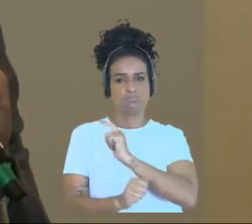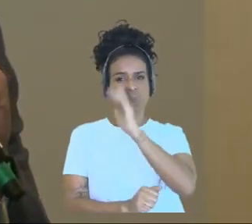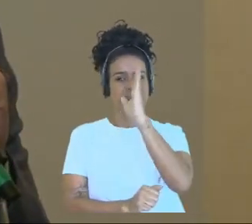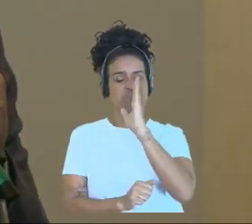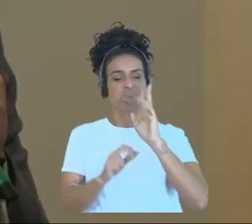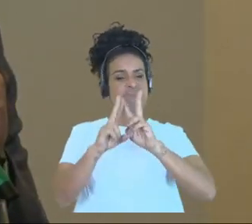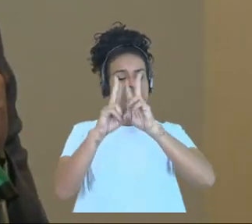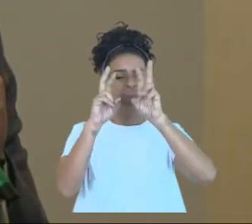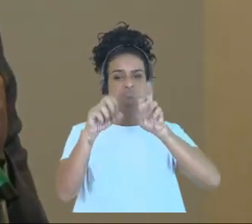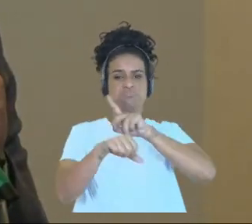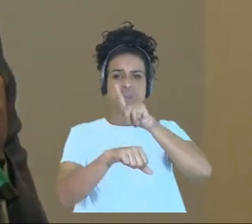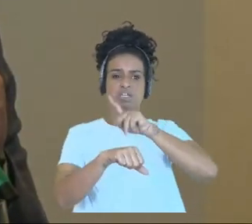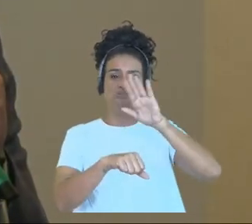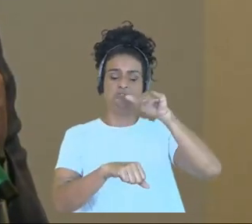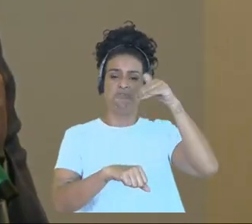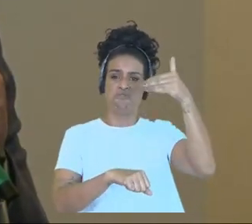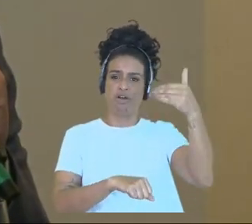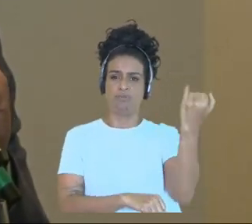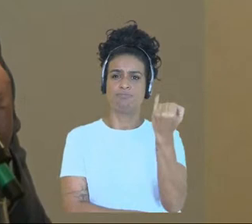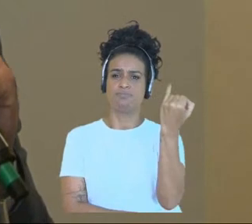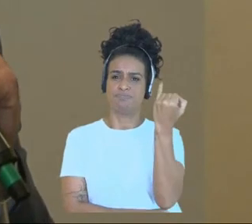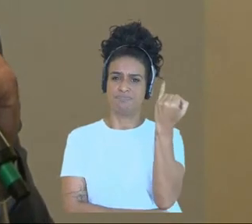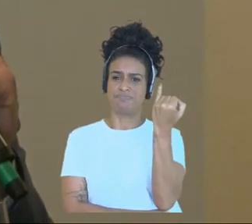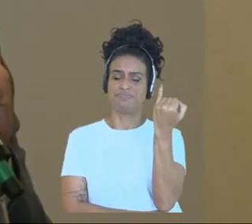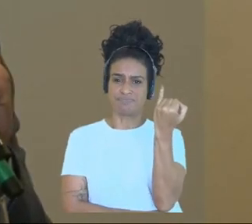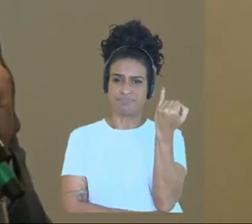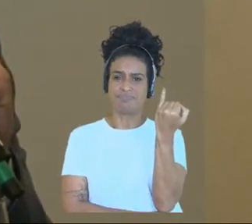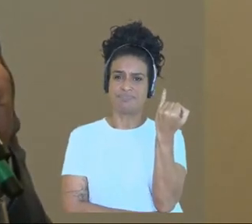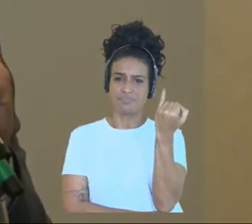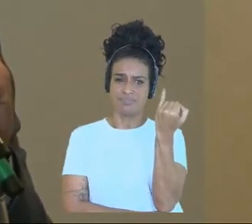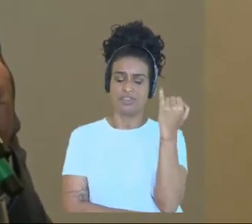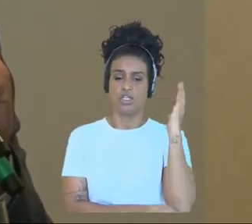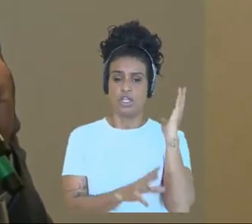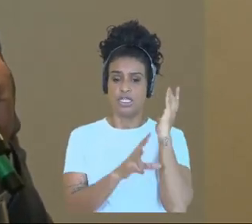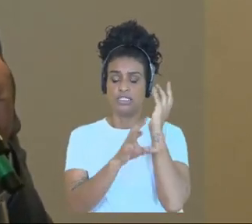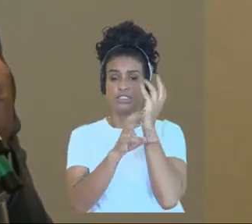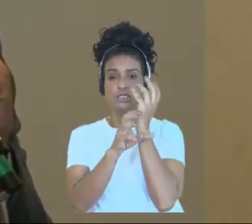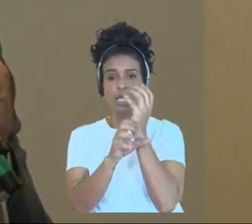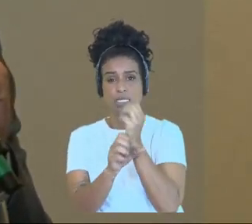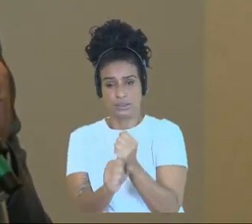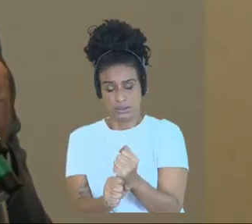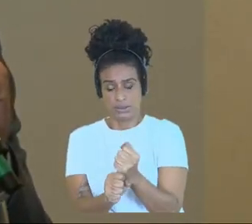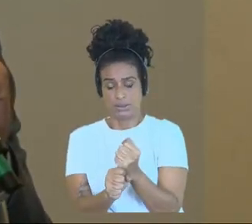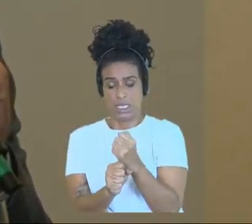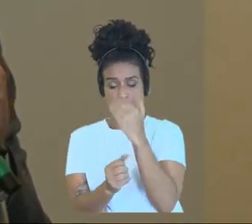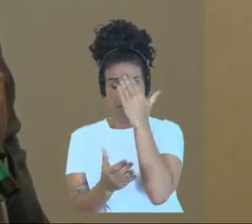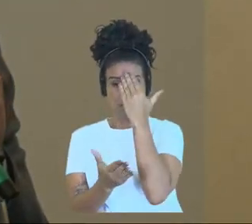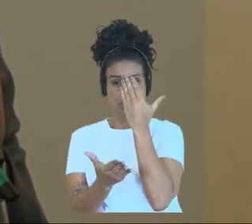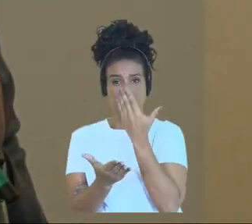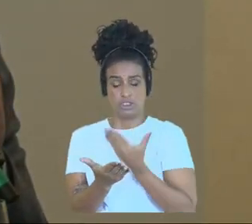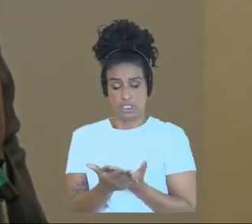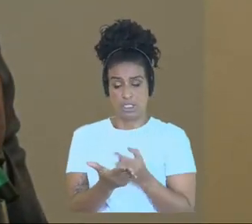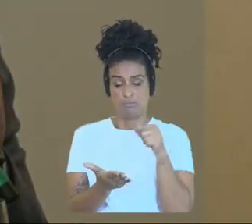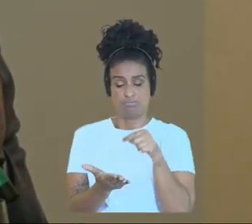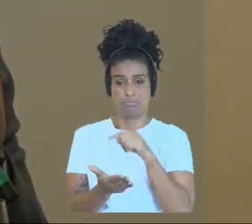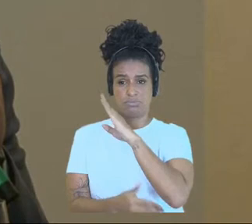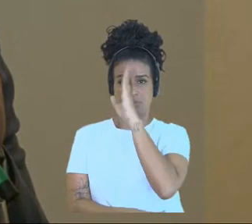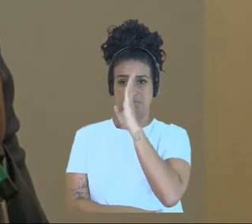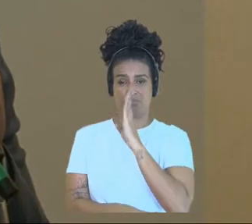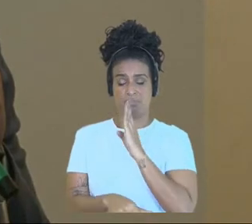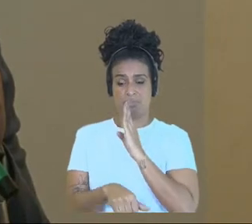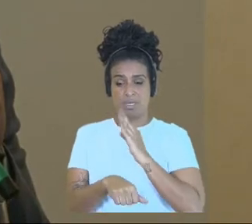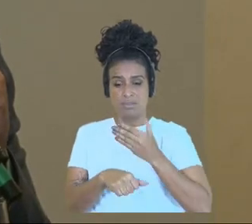temas internacionais de relevância, tentando, de alguma forma, resgatar essa credibilidade que o Brasil acabou perdendo nos últimos